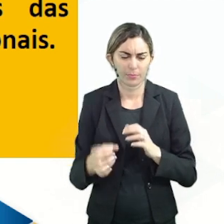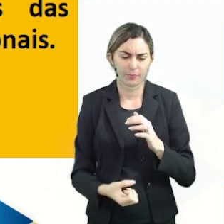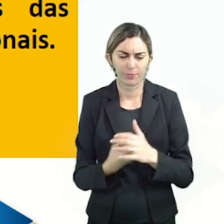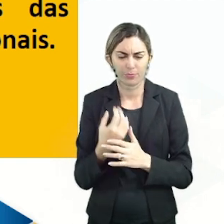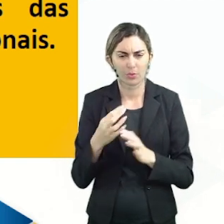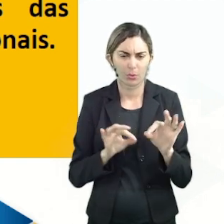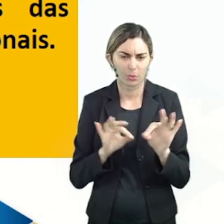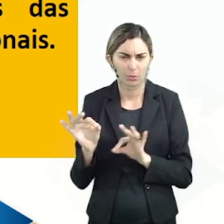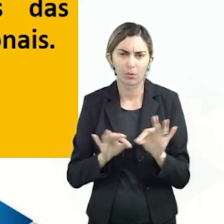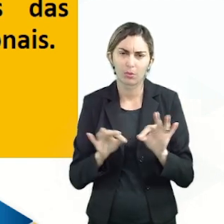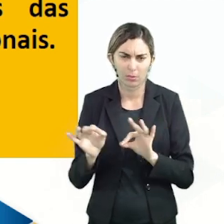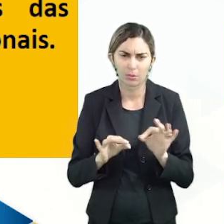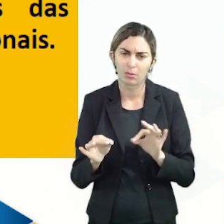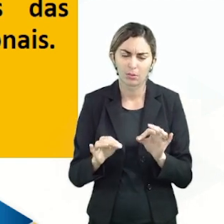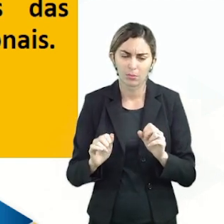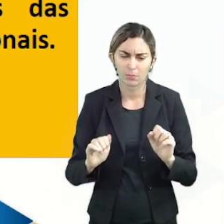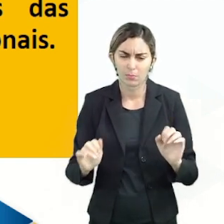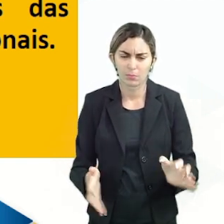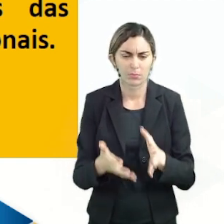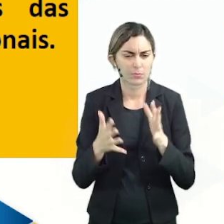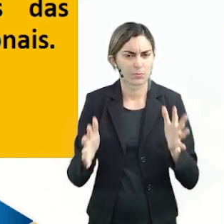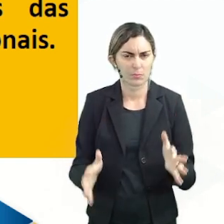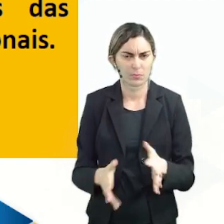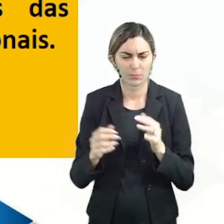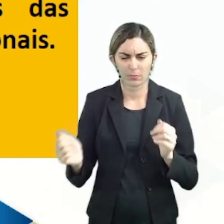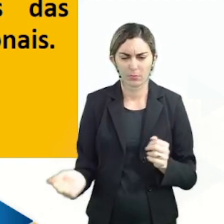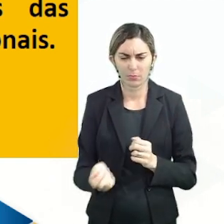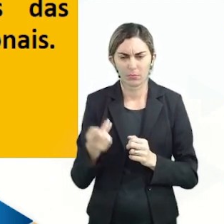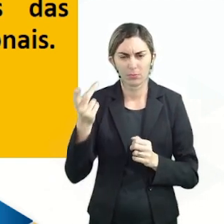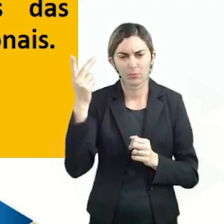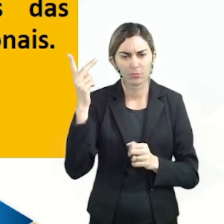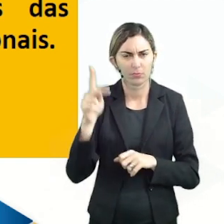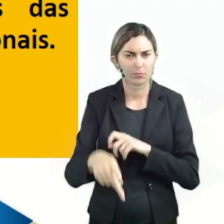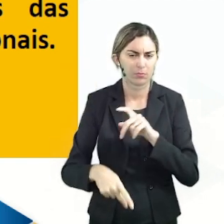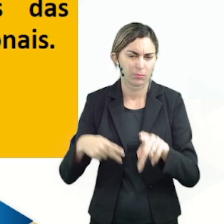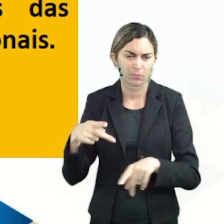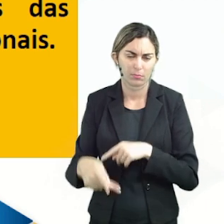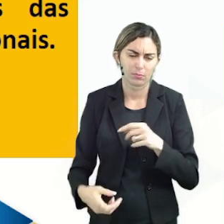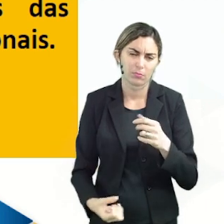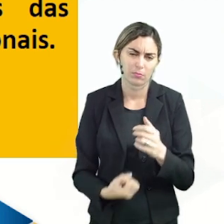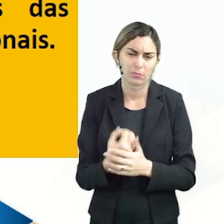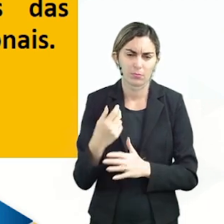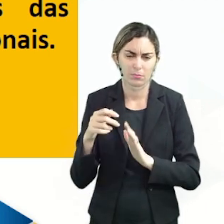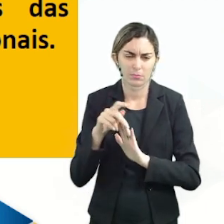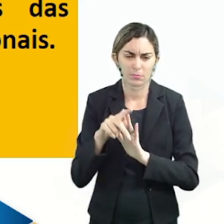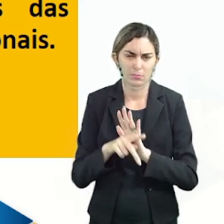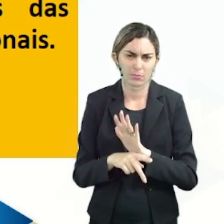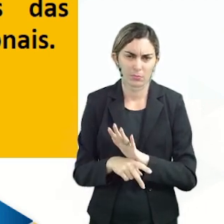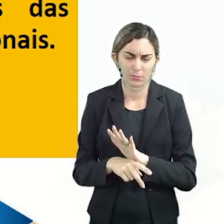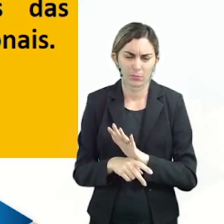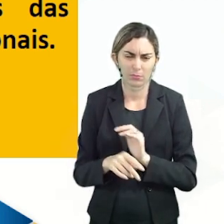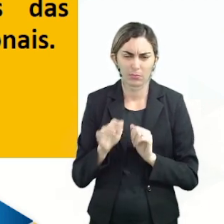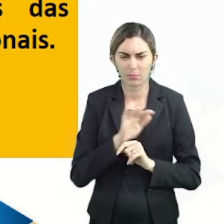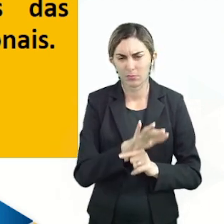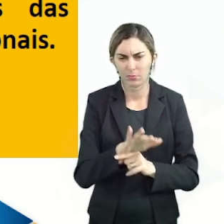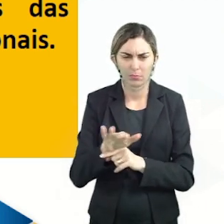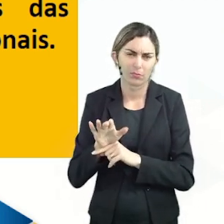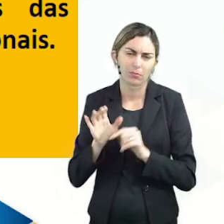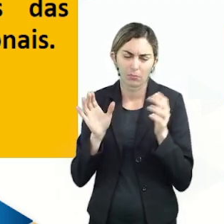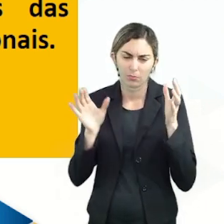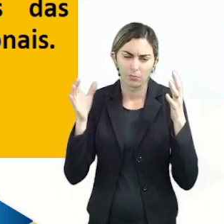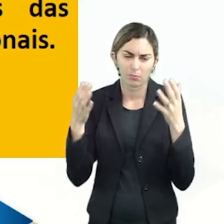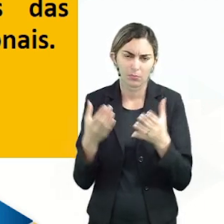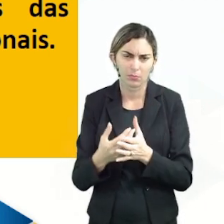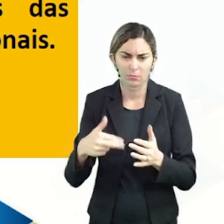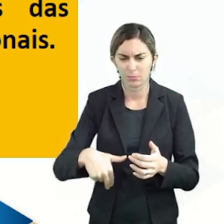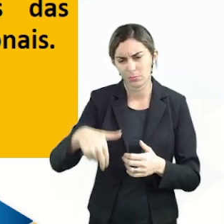organizações pastorais em prol da valorização dos pobres. Criou projetos para atender as comunidades